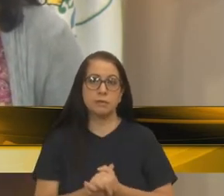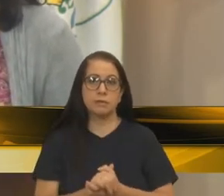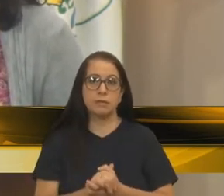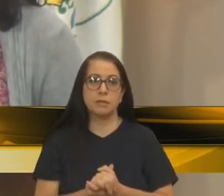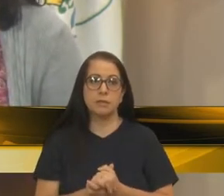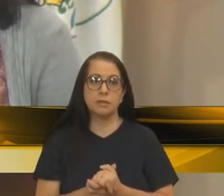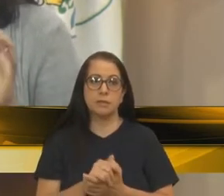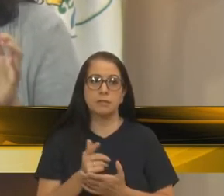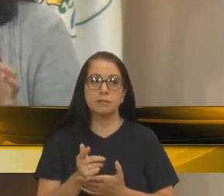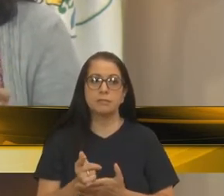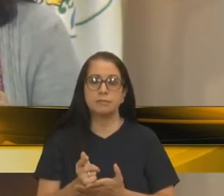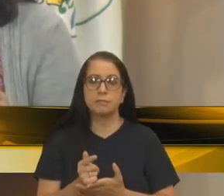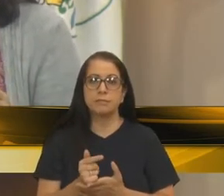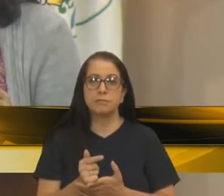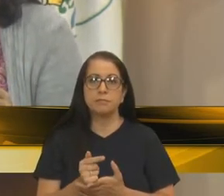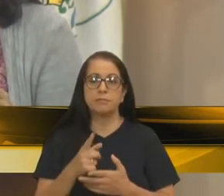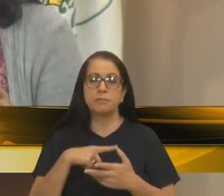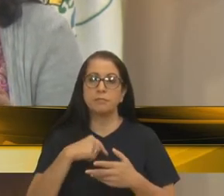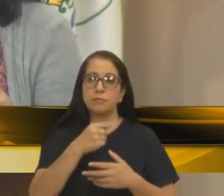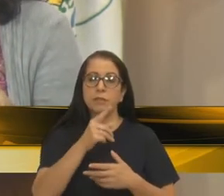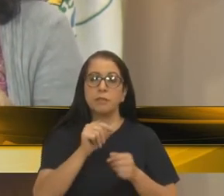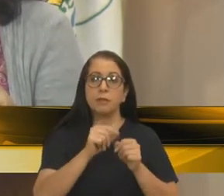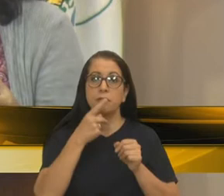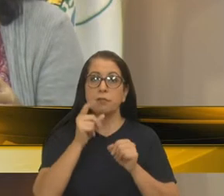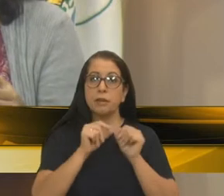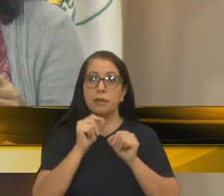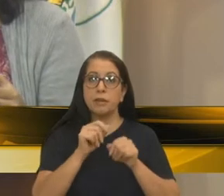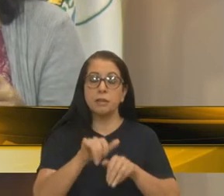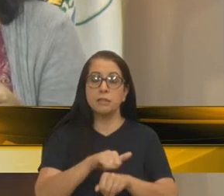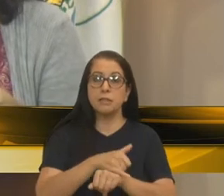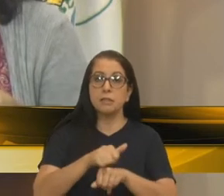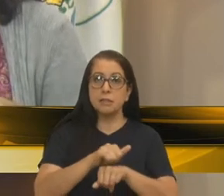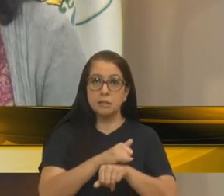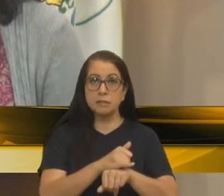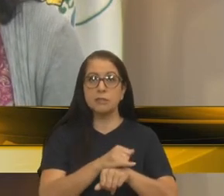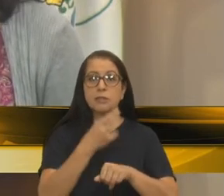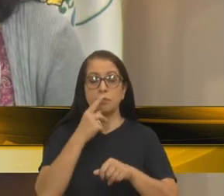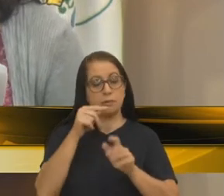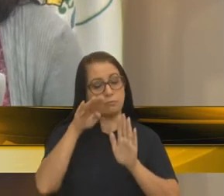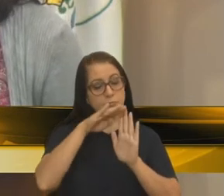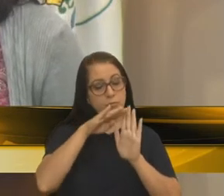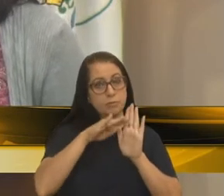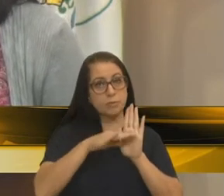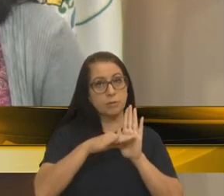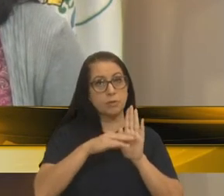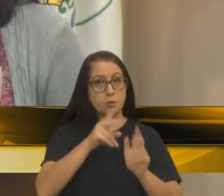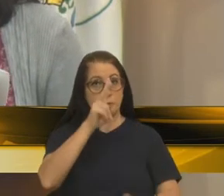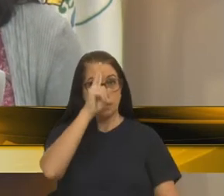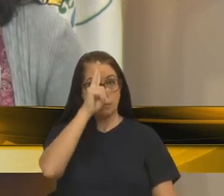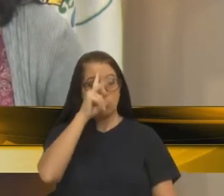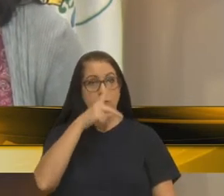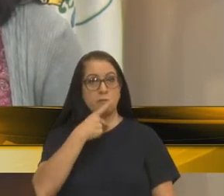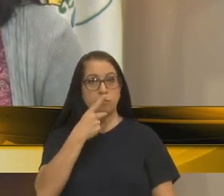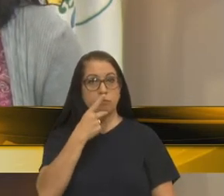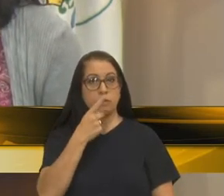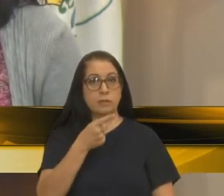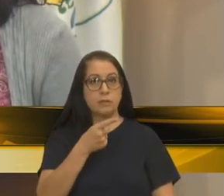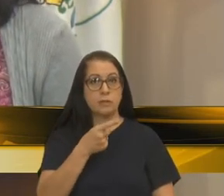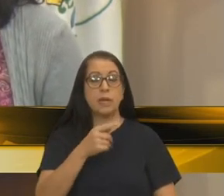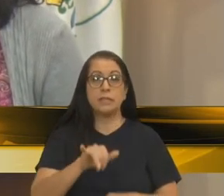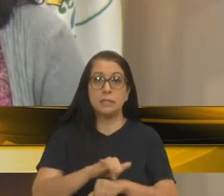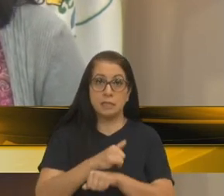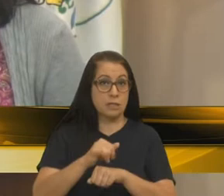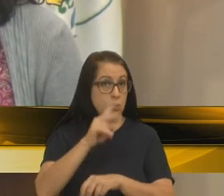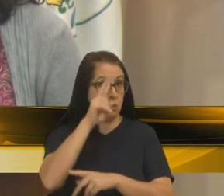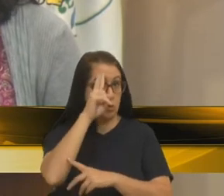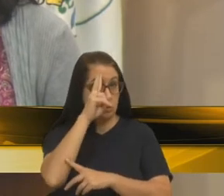priorizados. E aí ele vai falar que as estratégias de ensino médio são citadas, né? Só que está falando das estratégias de ensino